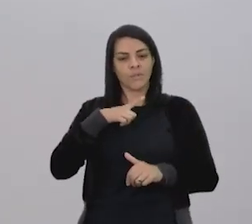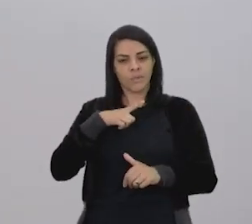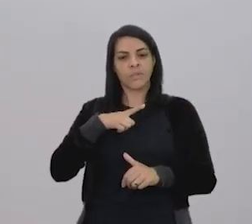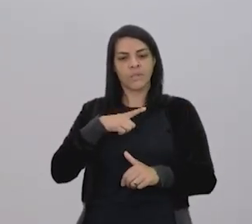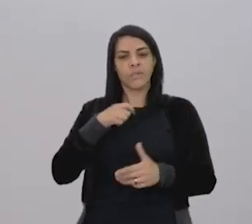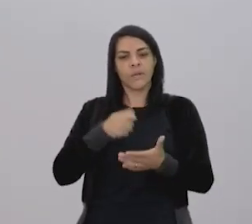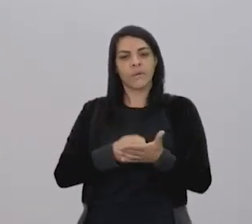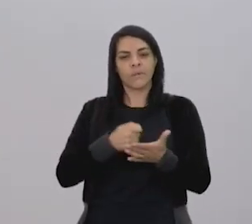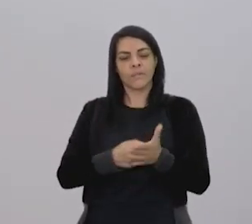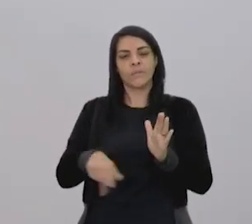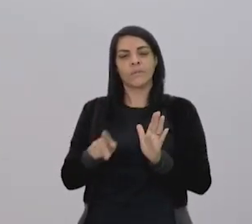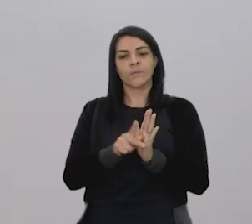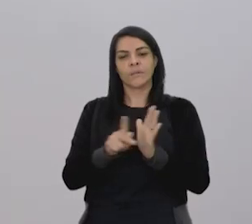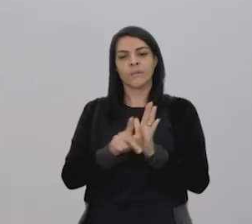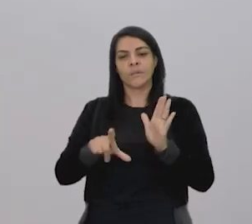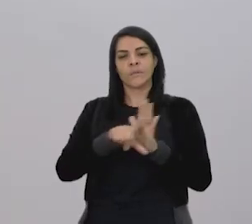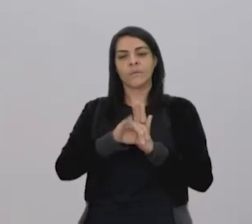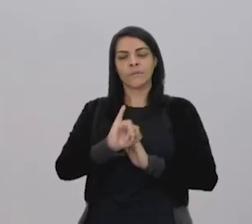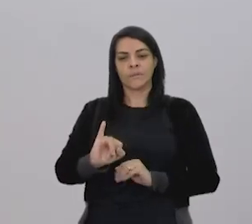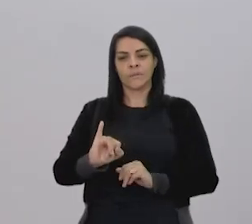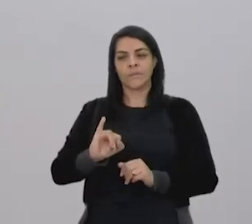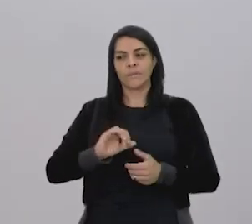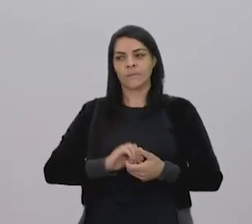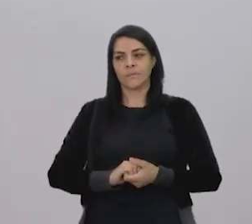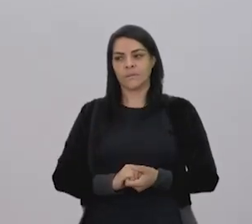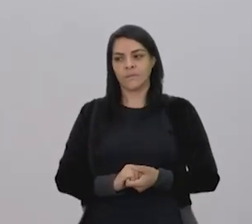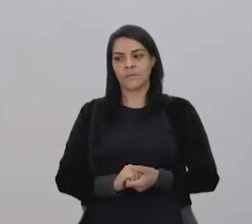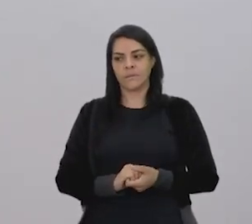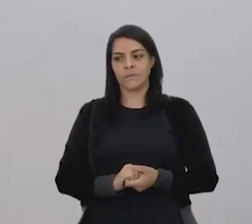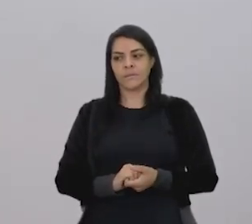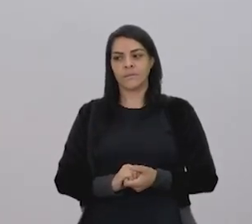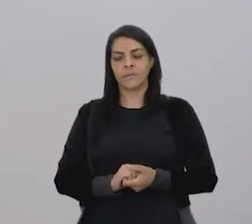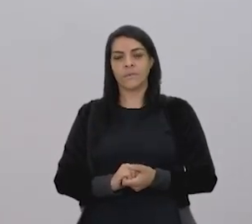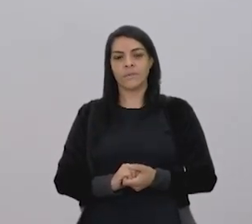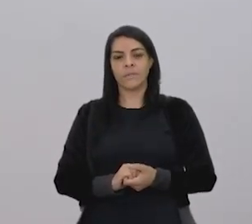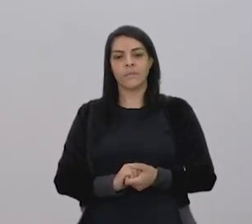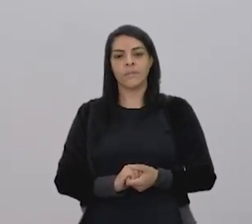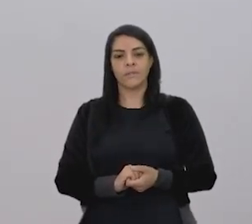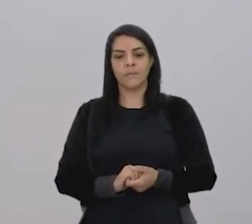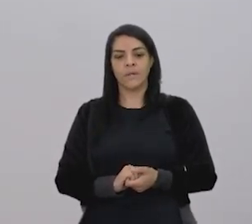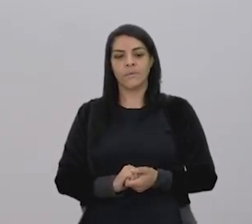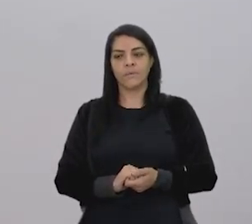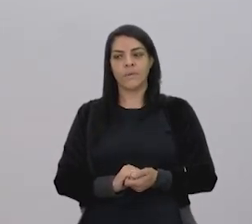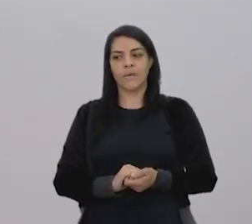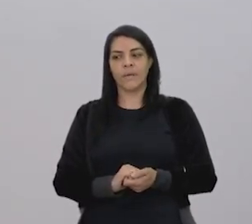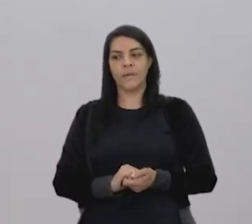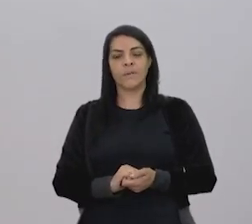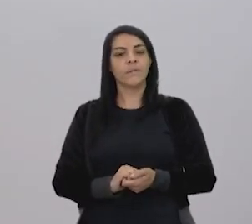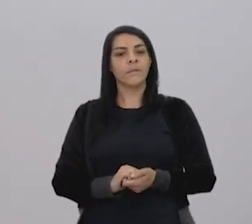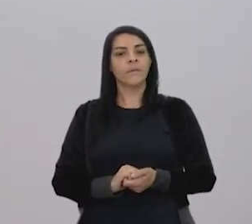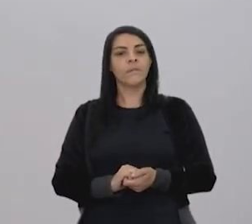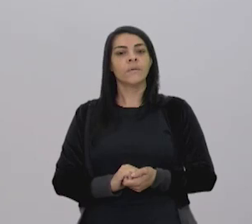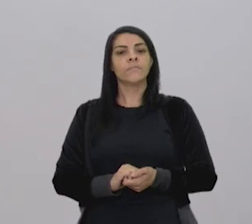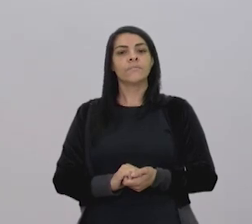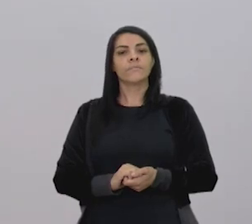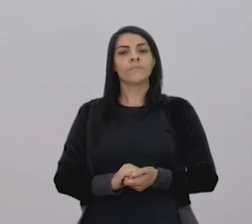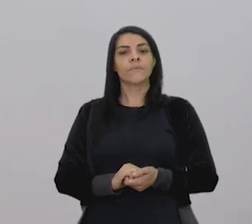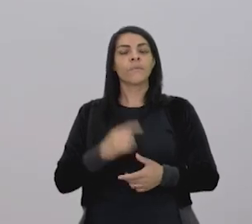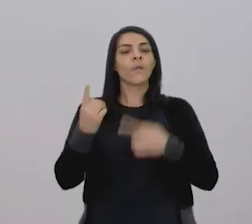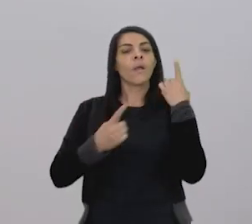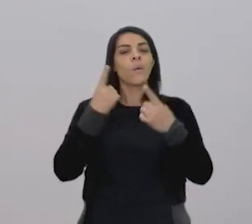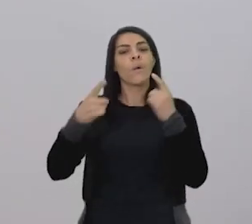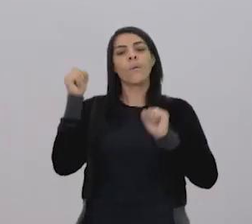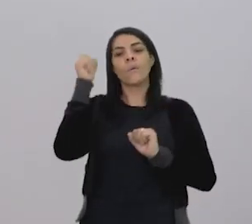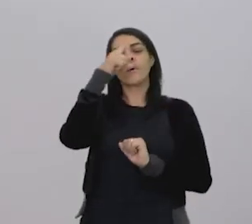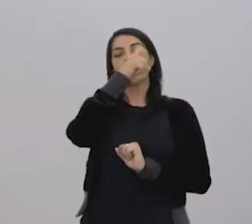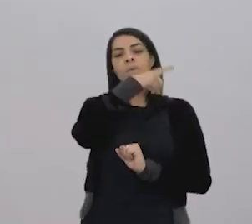um respaldo, falar assim, não, eu sou artista, eu estudei para isso, uma coisa nesse sentido. Então, quais seriam as dificuldades de